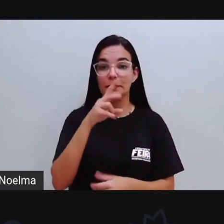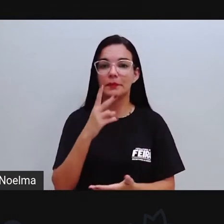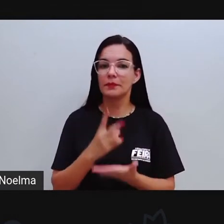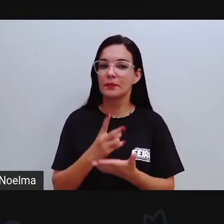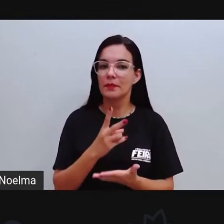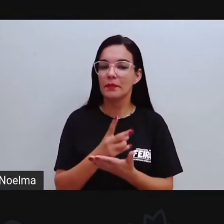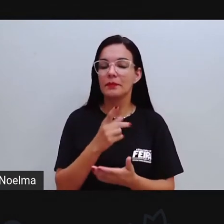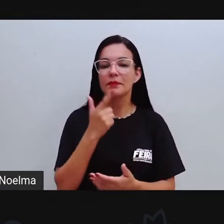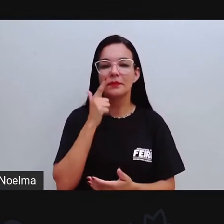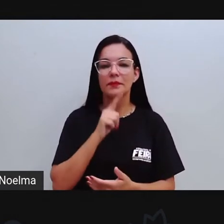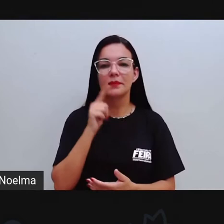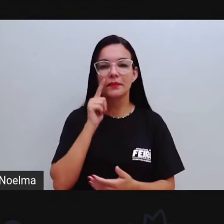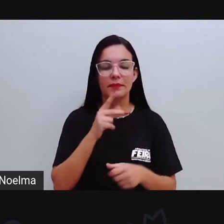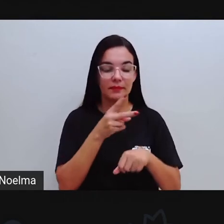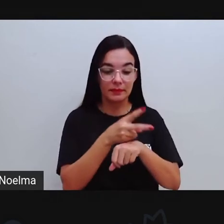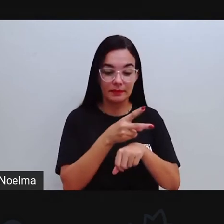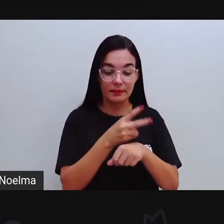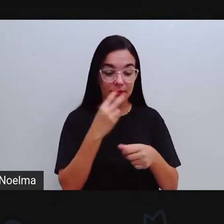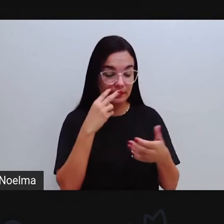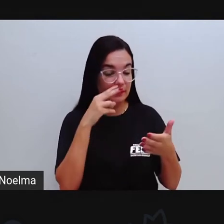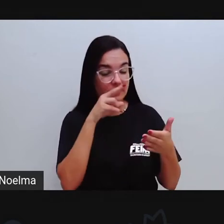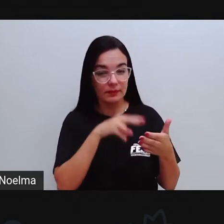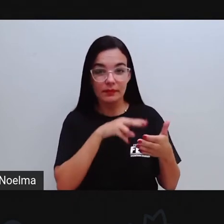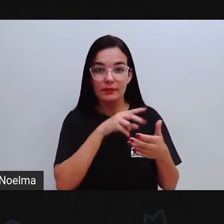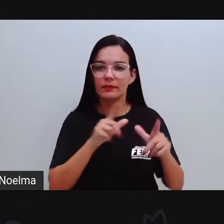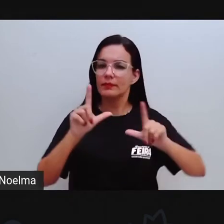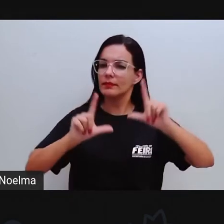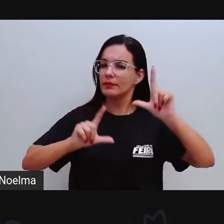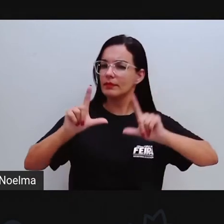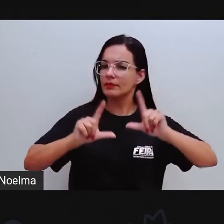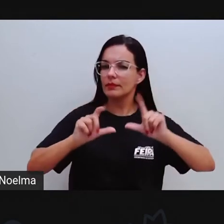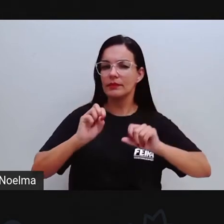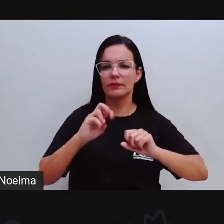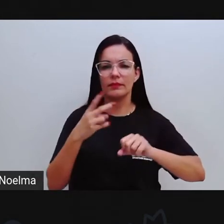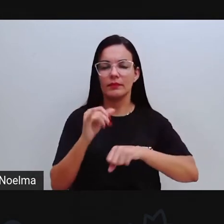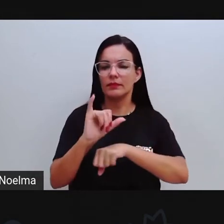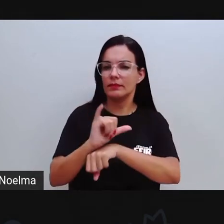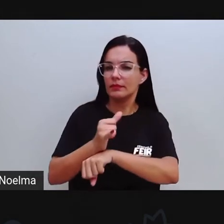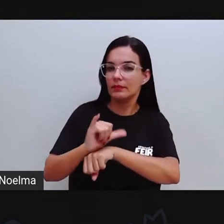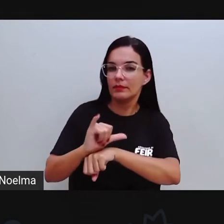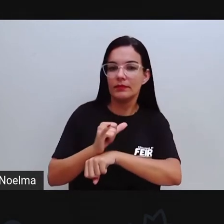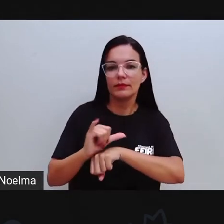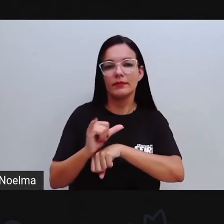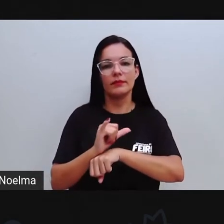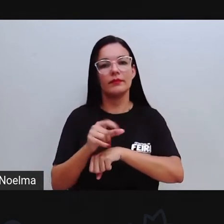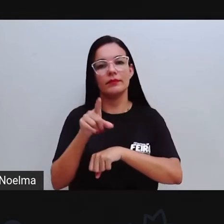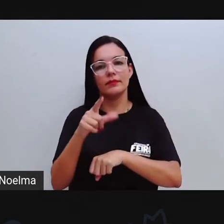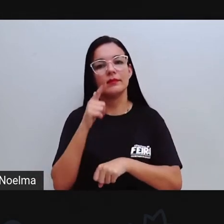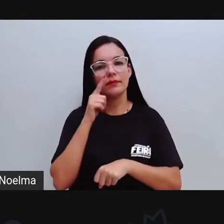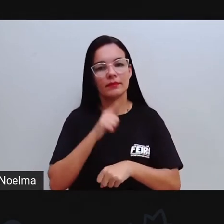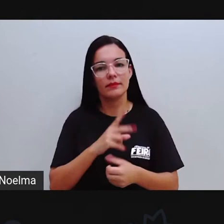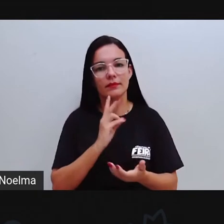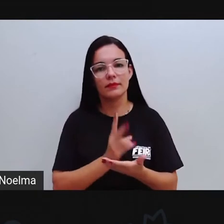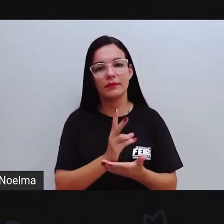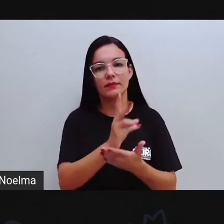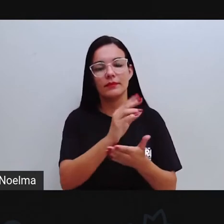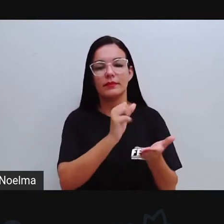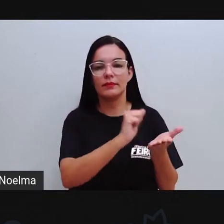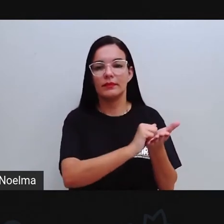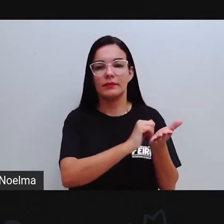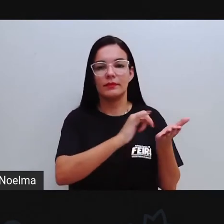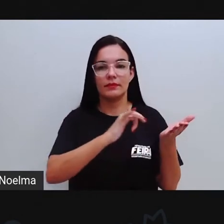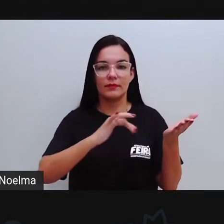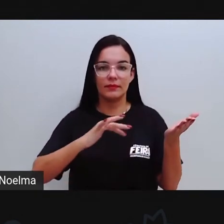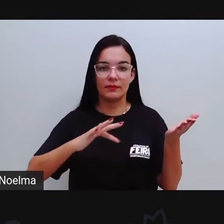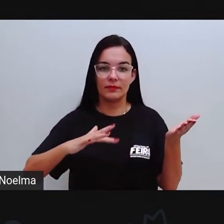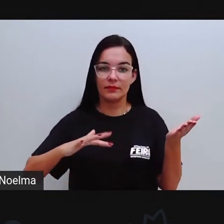consiga, né, assistindo as videoaulas, seja pela TV, seja pelo YouTube, você consiga dar continuidade, né, com o que